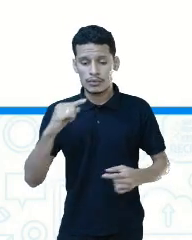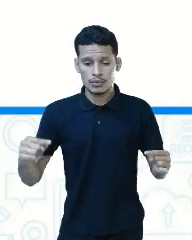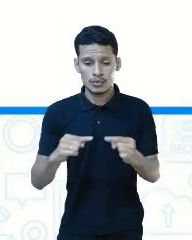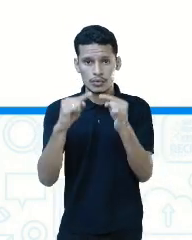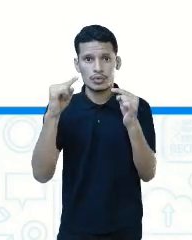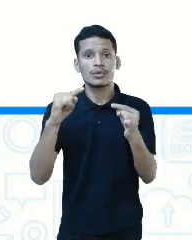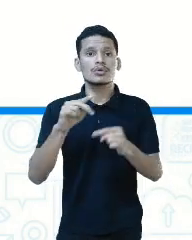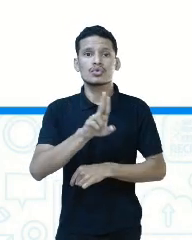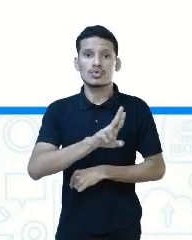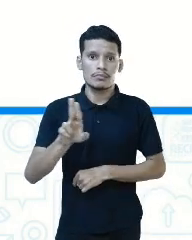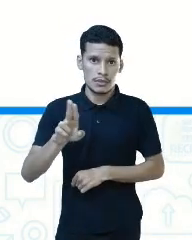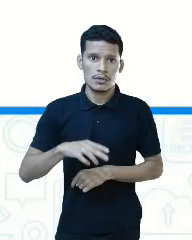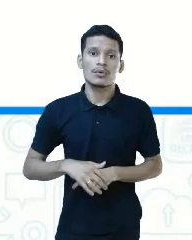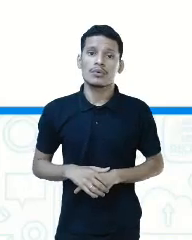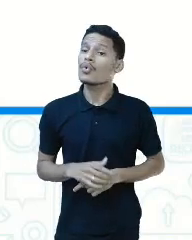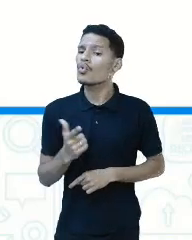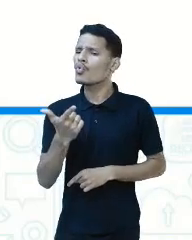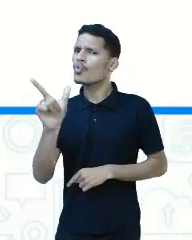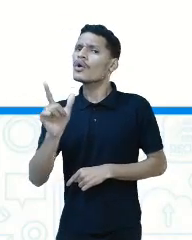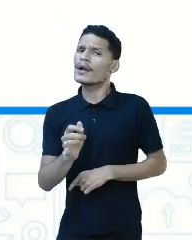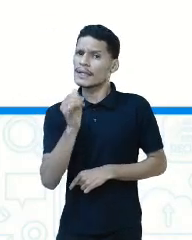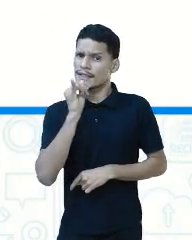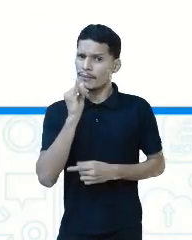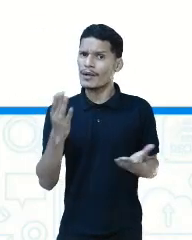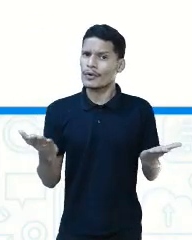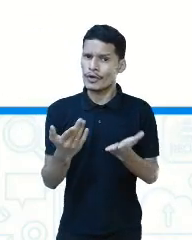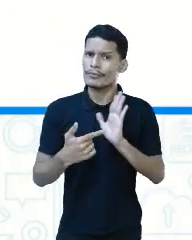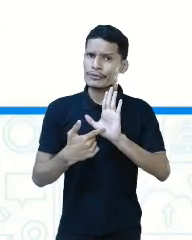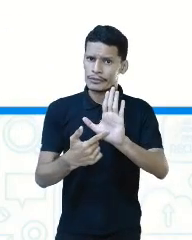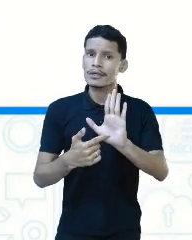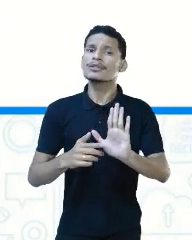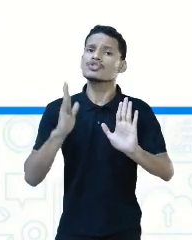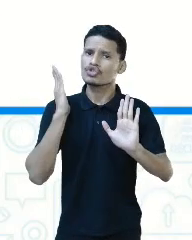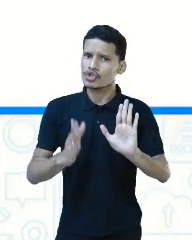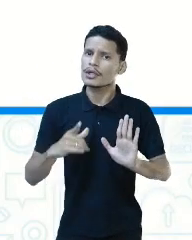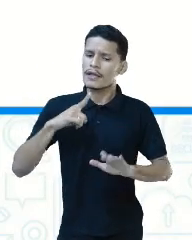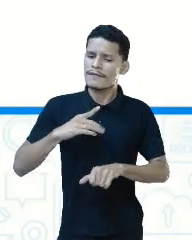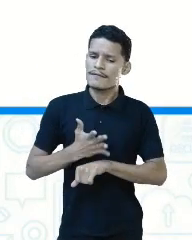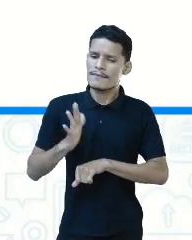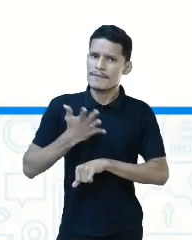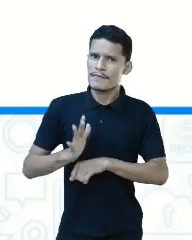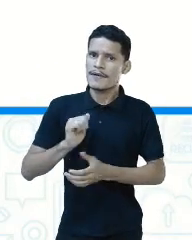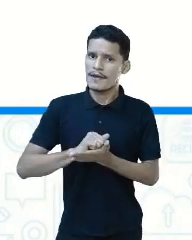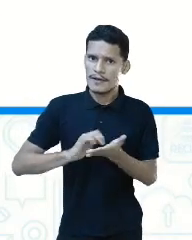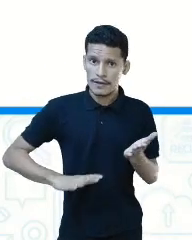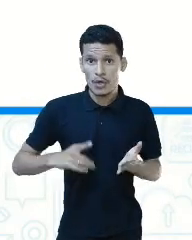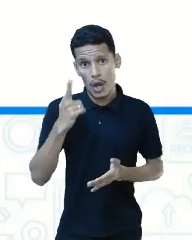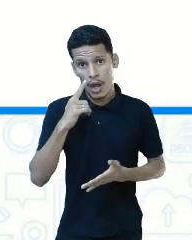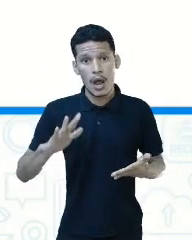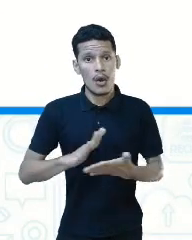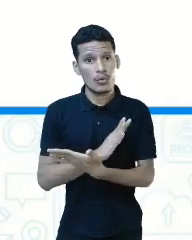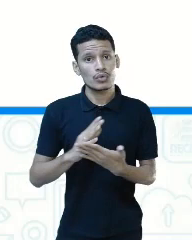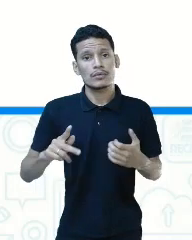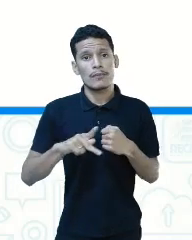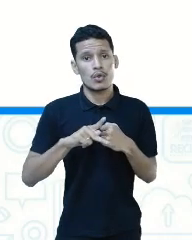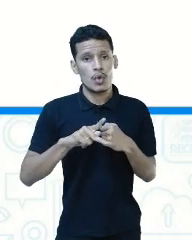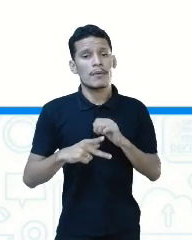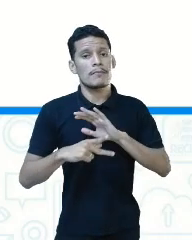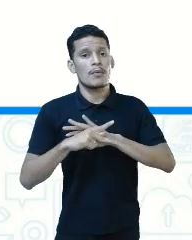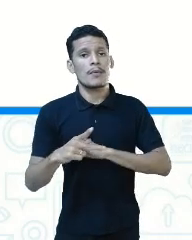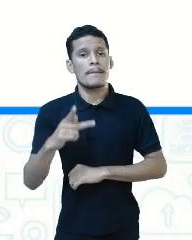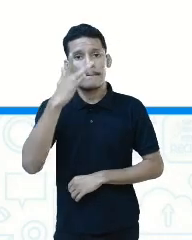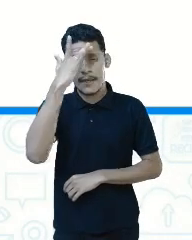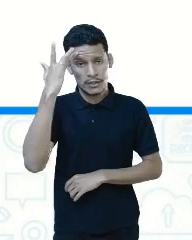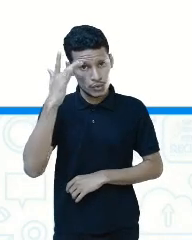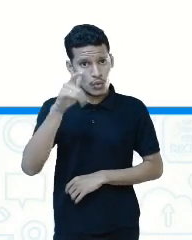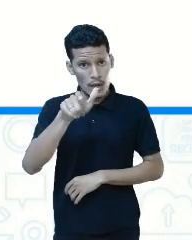agora. Outros exemplos, né? A gente fez meio que um exercício, agora a gente vai ver. Com pronomes pessoais. Então, tem aqui alguns